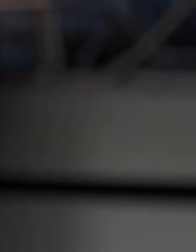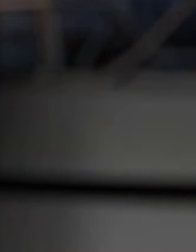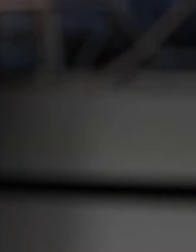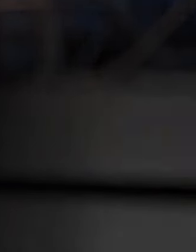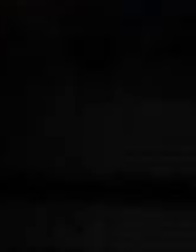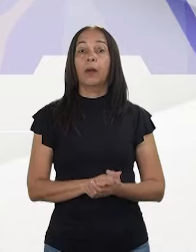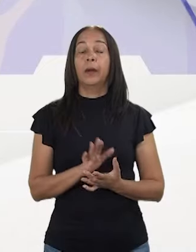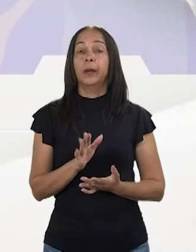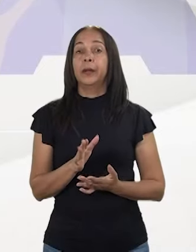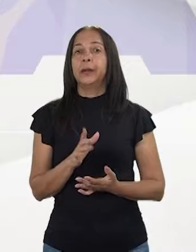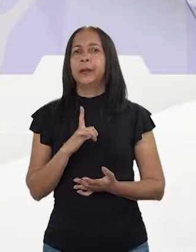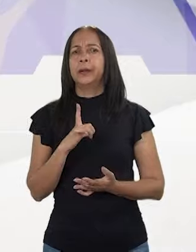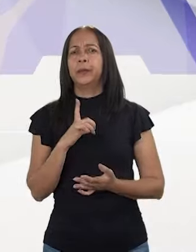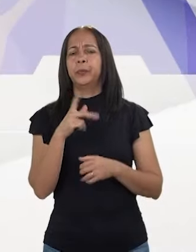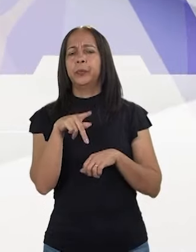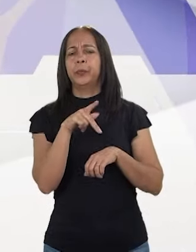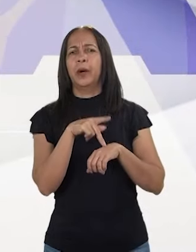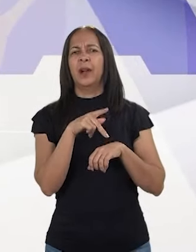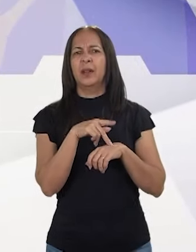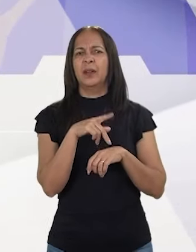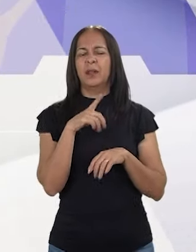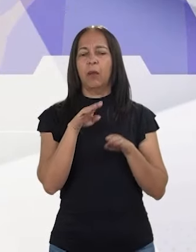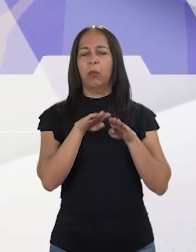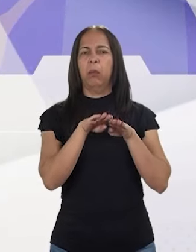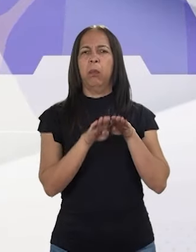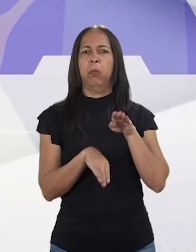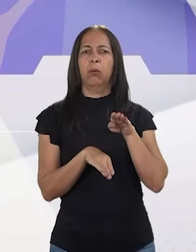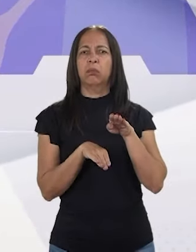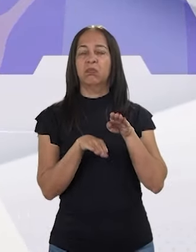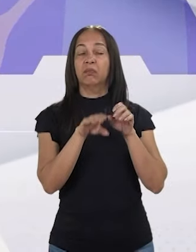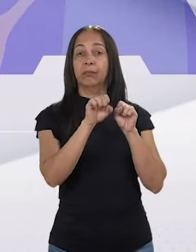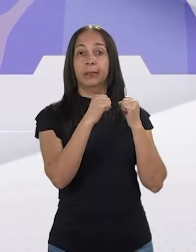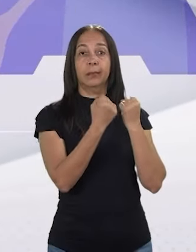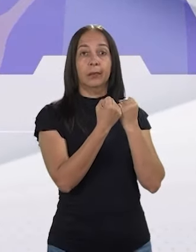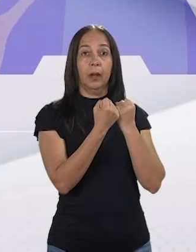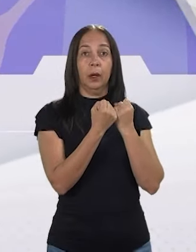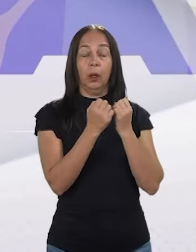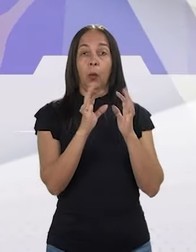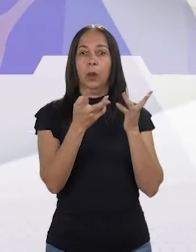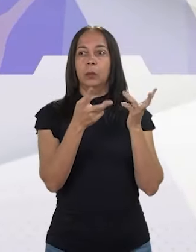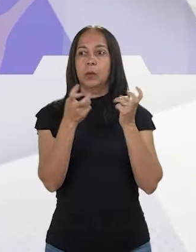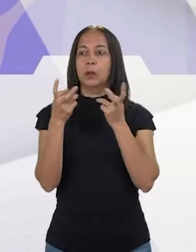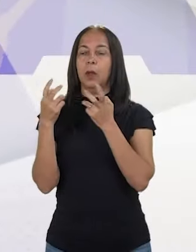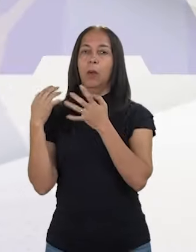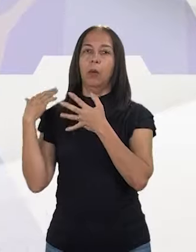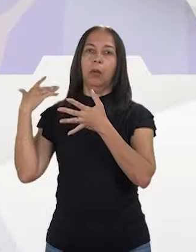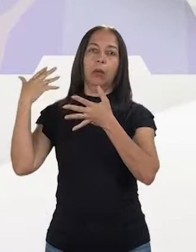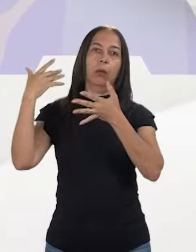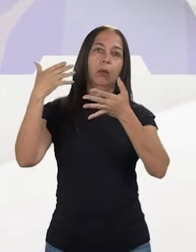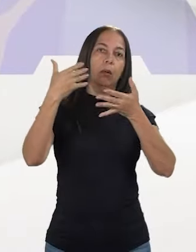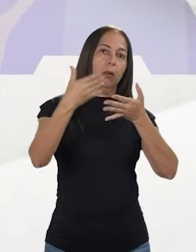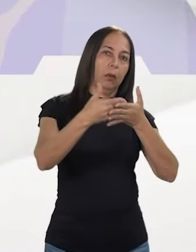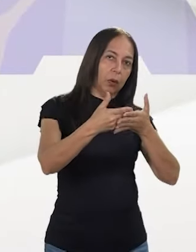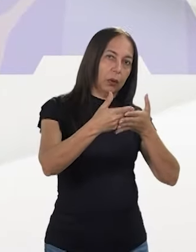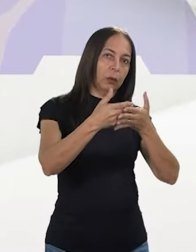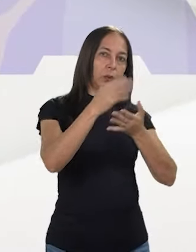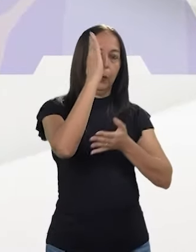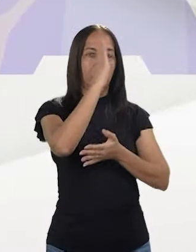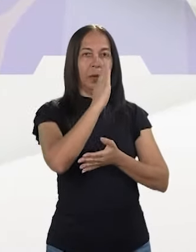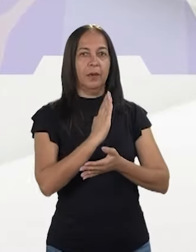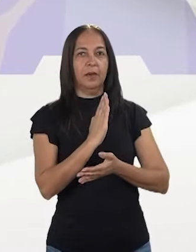freir vivemos num país marcado por Profundas desigualdades sociais ao olharmos paraa construção do Brasil enquanto